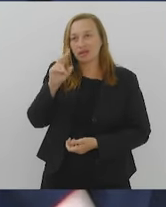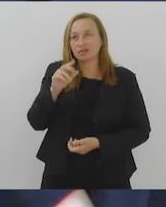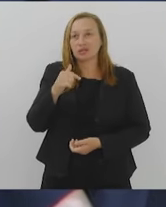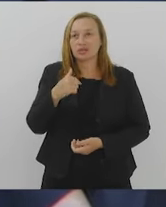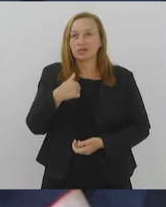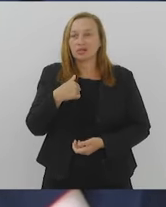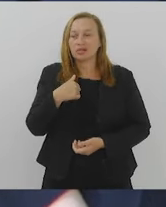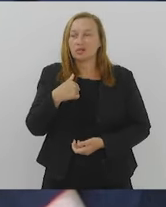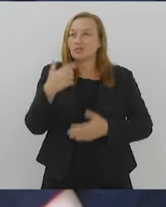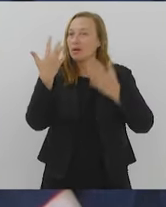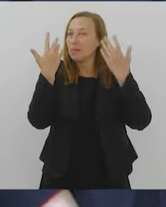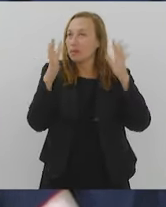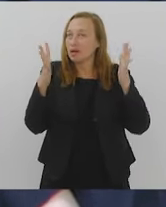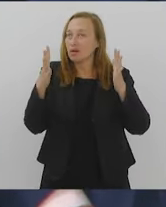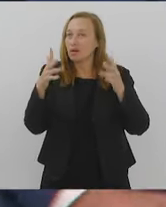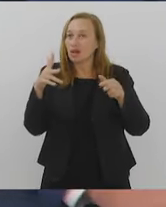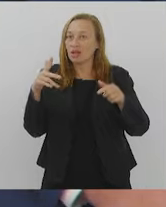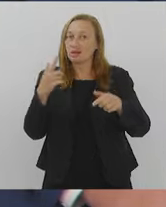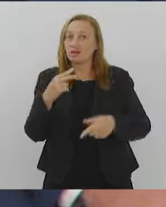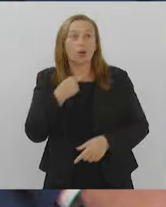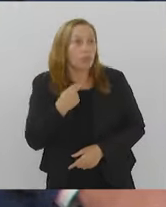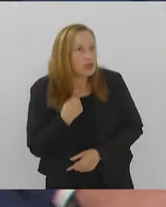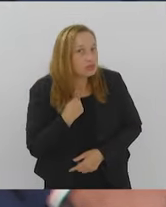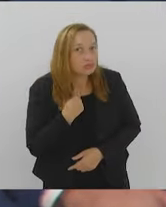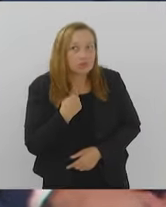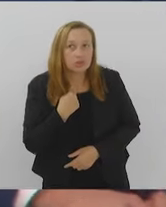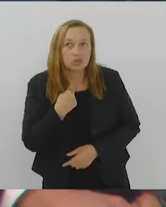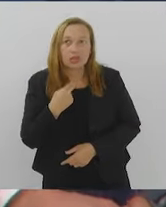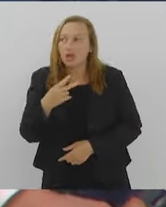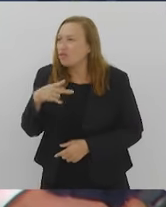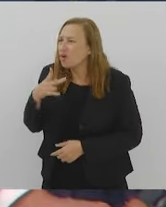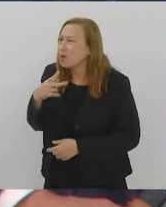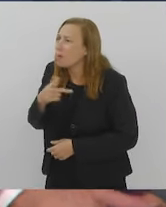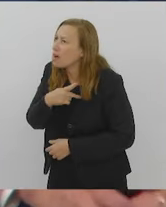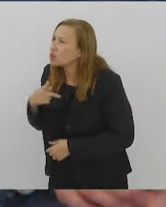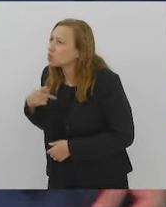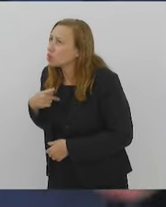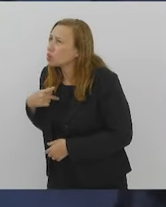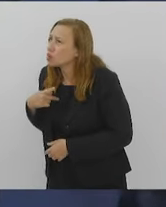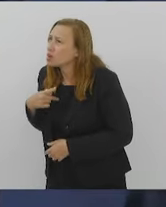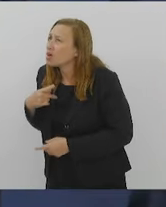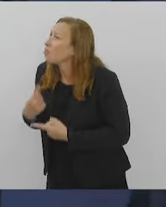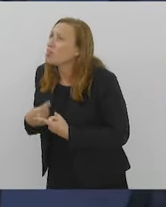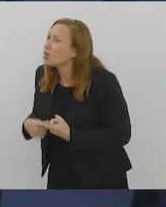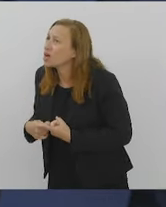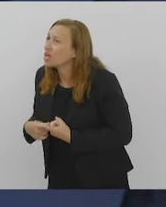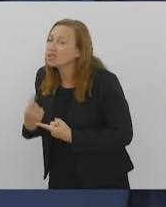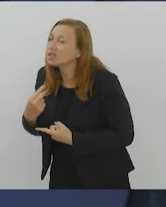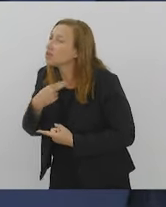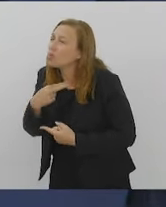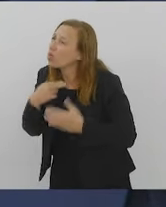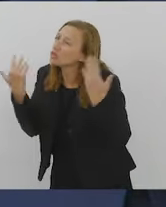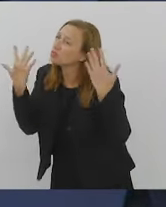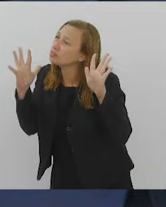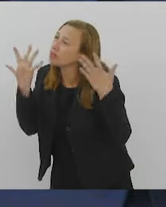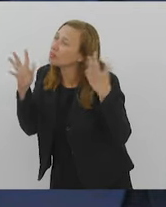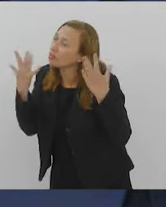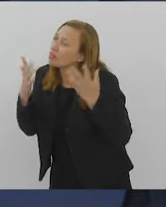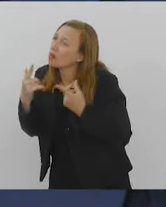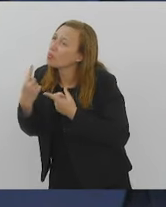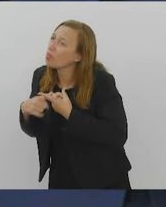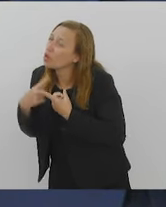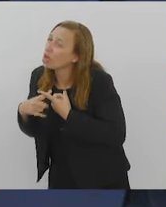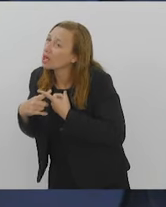a palma, ele me repreendeu. E eu disse: pastor, por que que a gente não pode bater